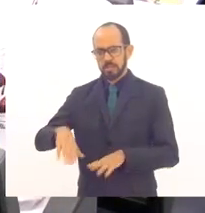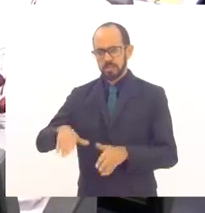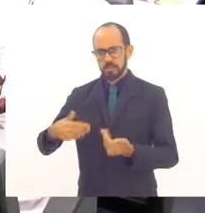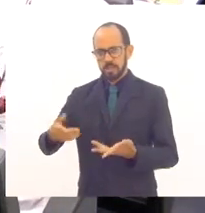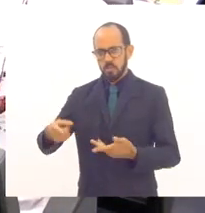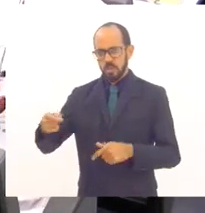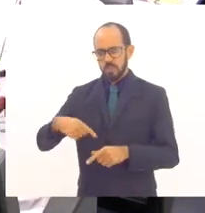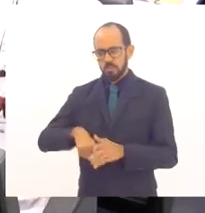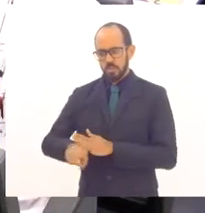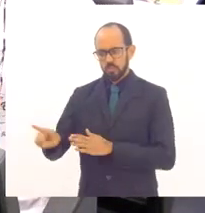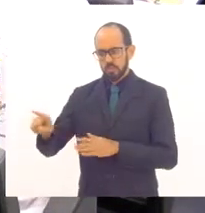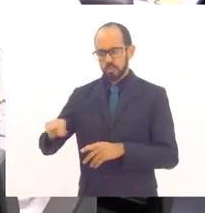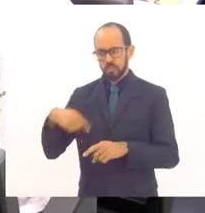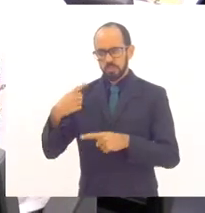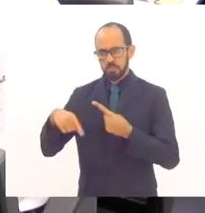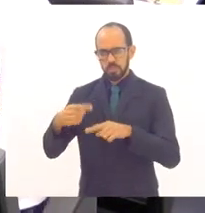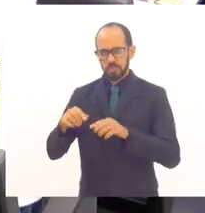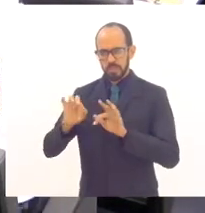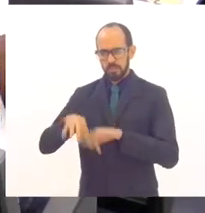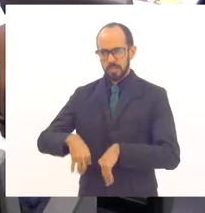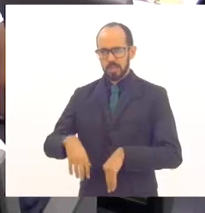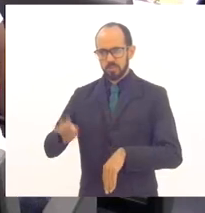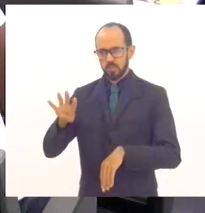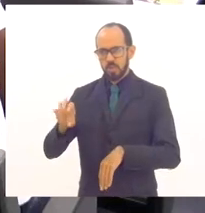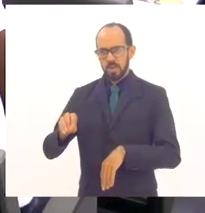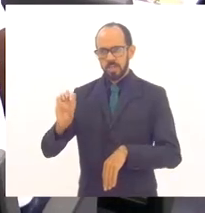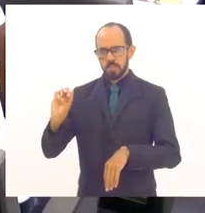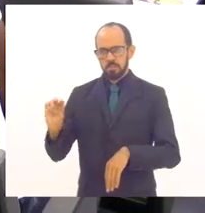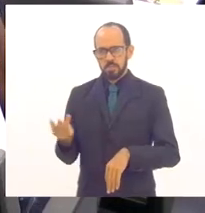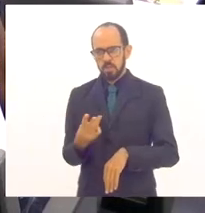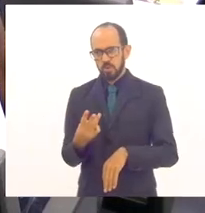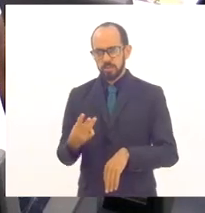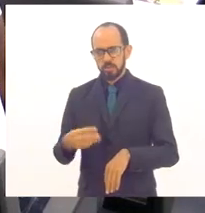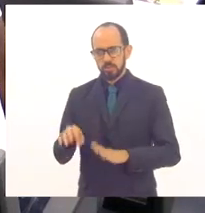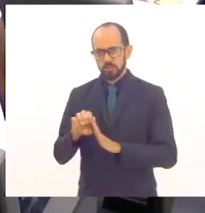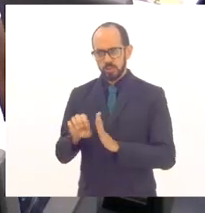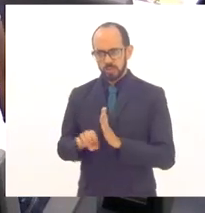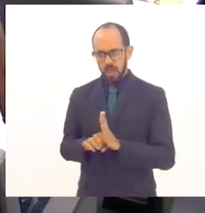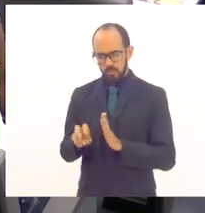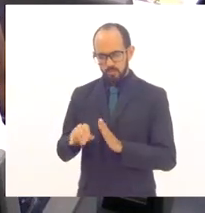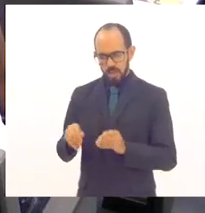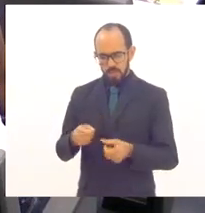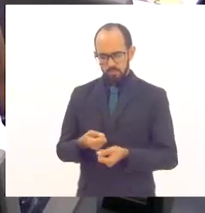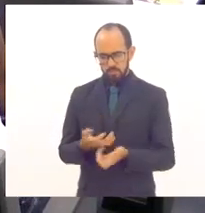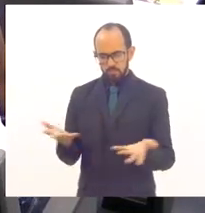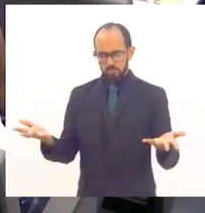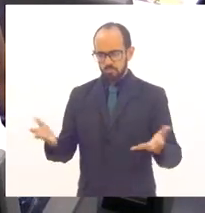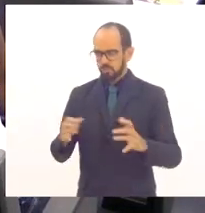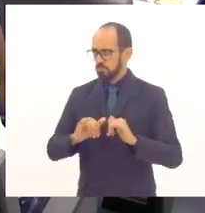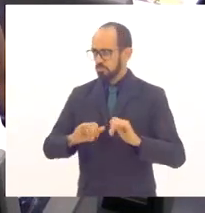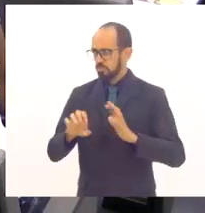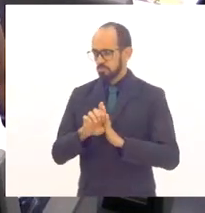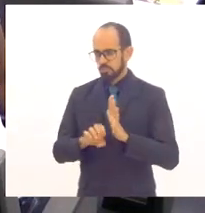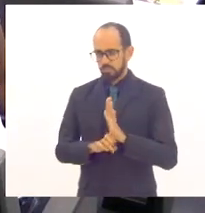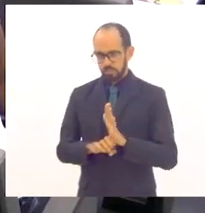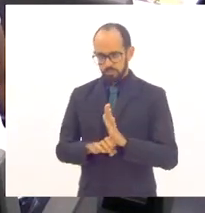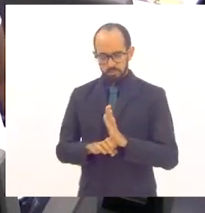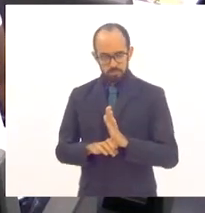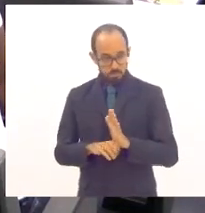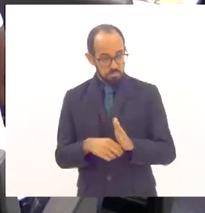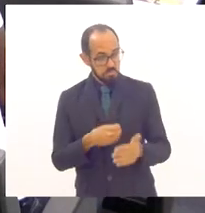em terminando, esses mais de 40 milhões vão ser disponibilizados para editais? Obrigado. Pô, cumpriu os 30 segundos,